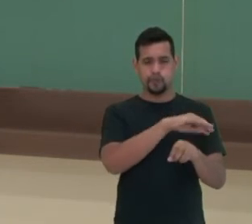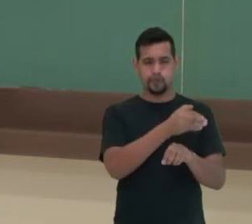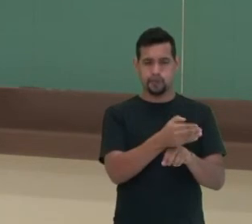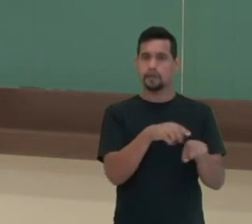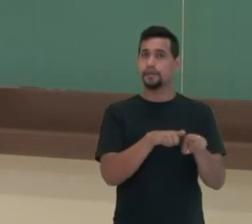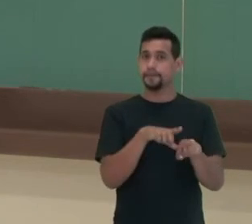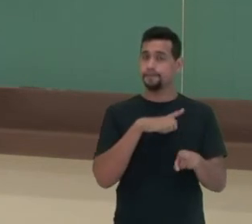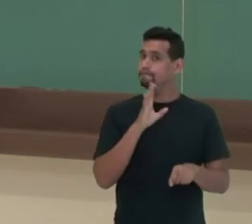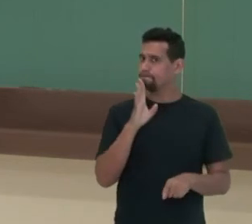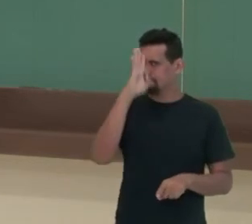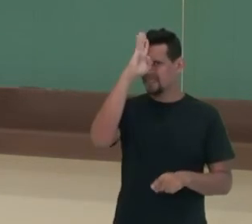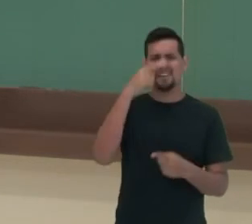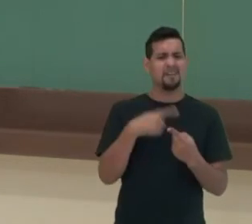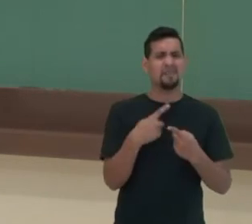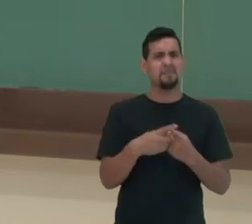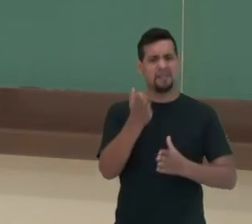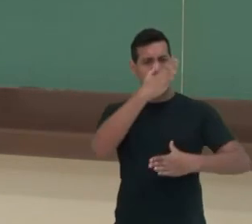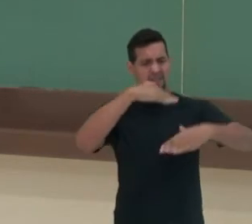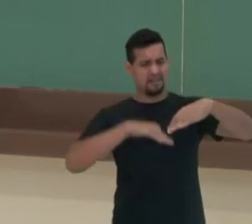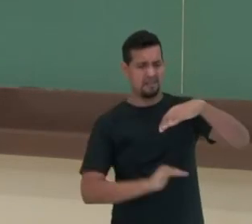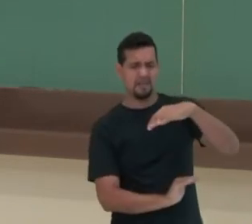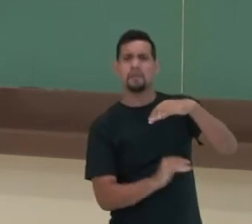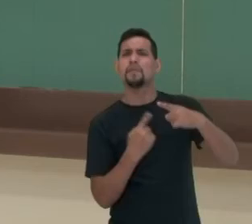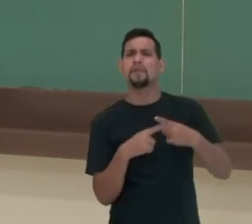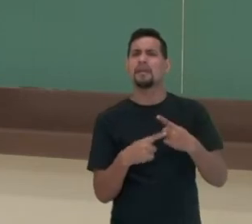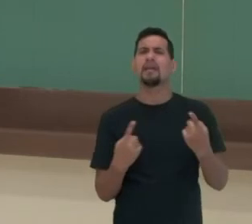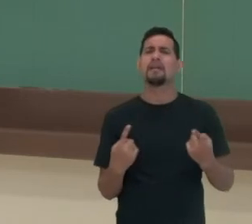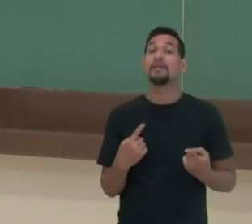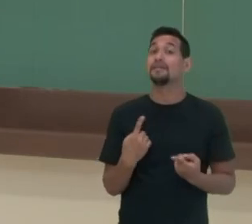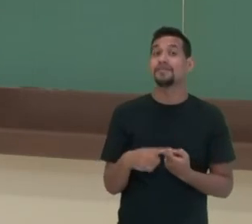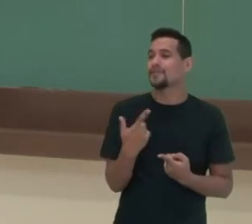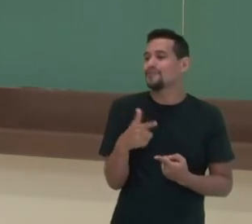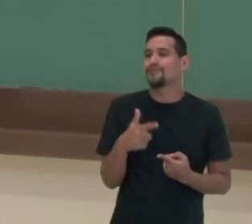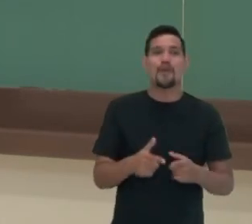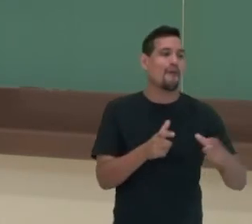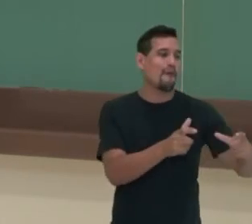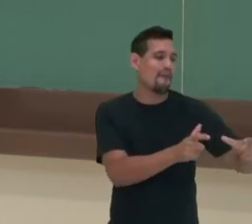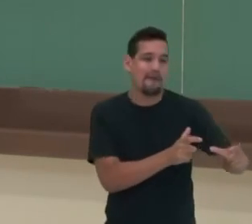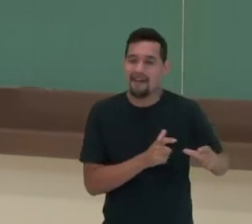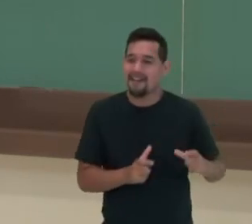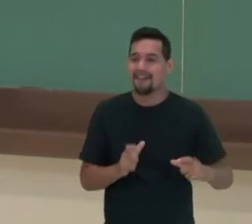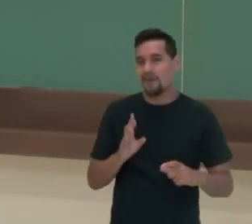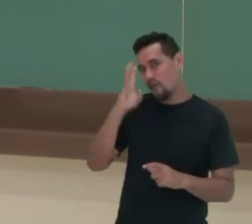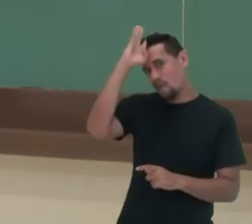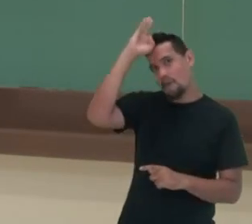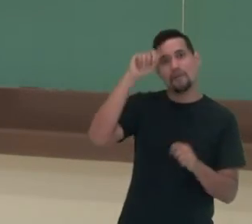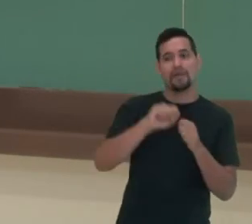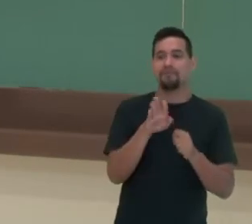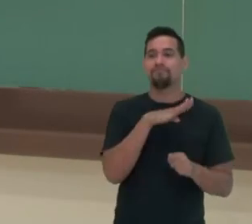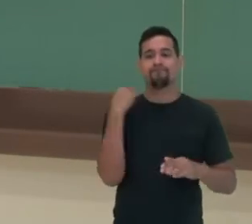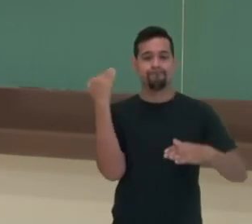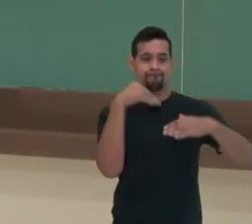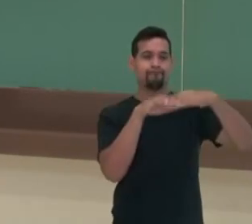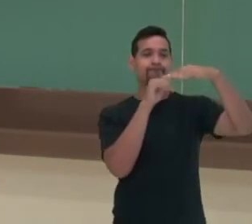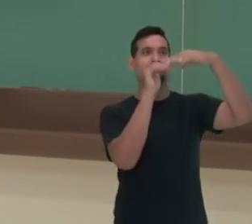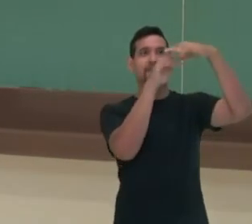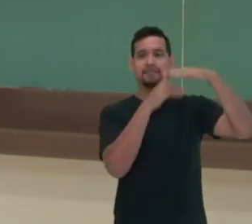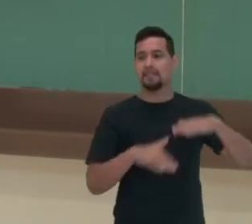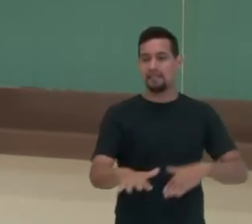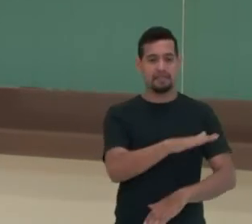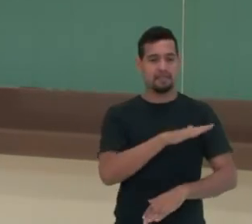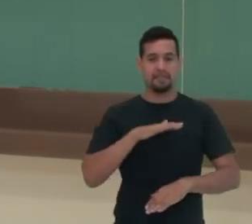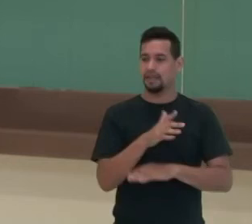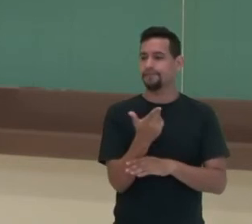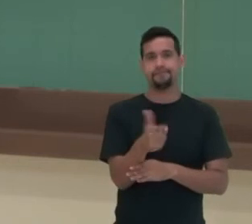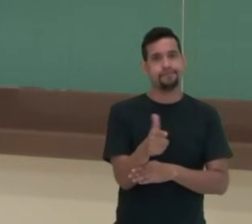em Roma. Nossa, por que eles faziam isso, professor? Os cemitérios? Porque não tinha mais espaço em Roma para fazer cemitério na parte terrestre, na parte